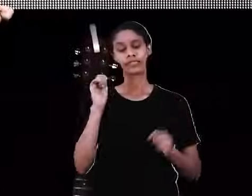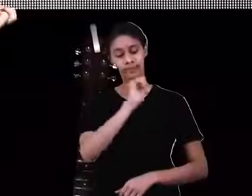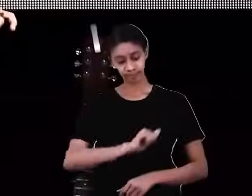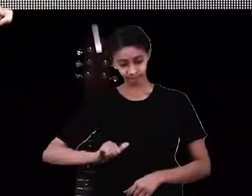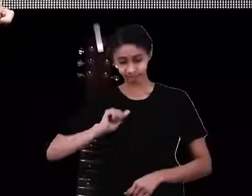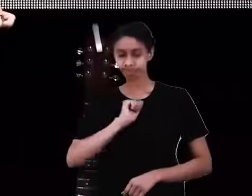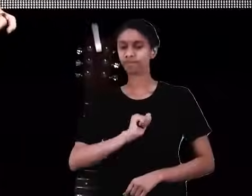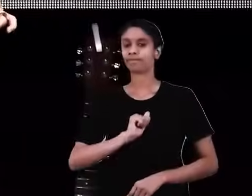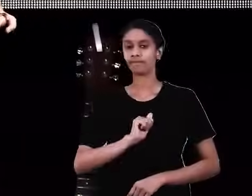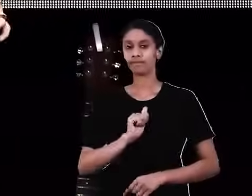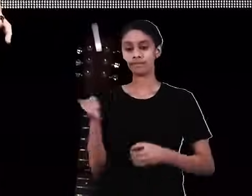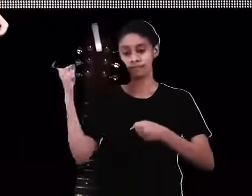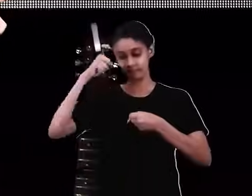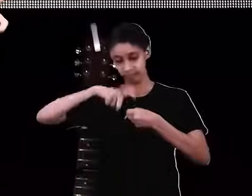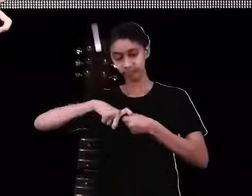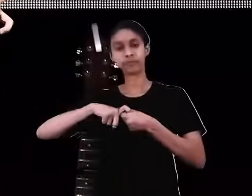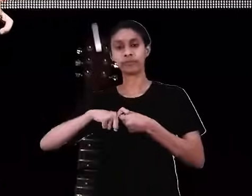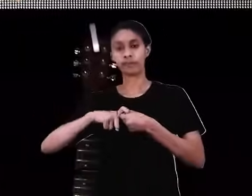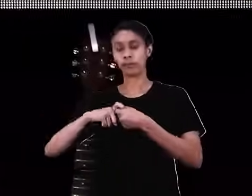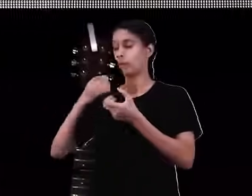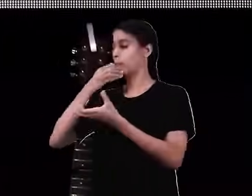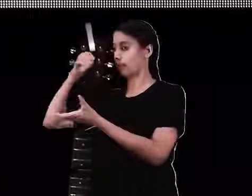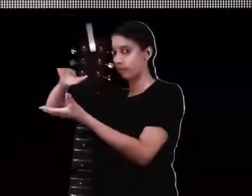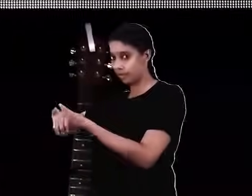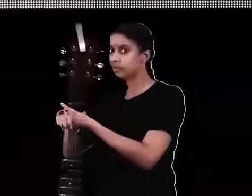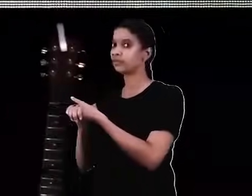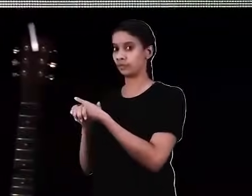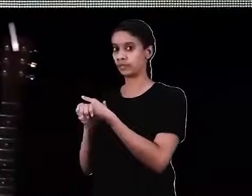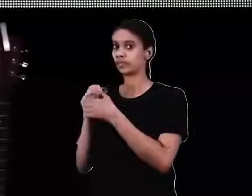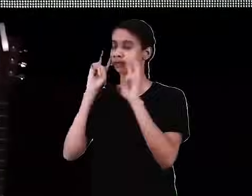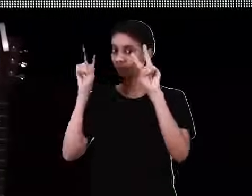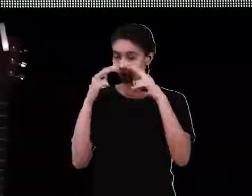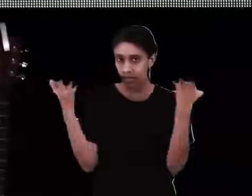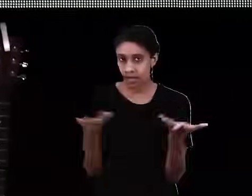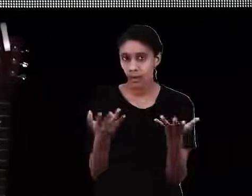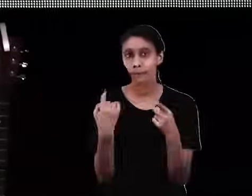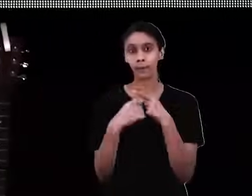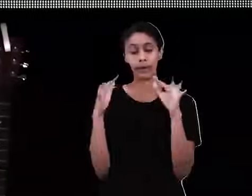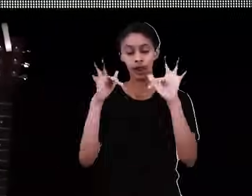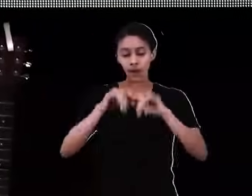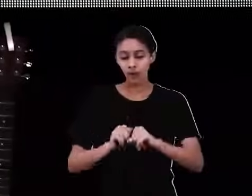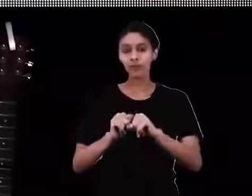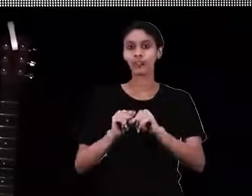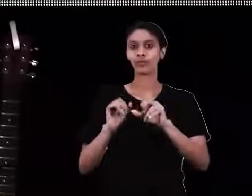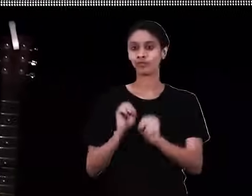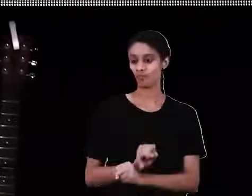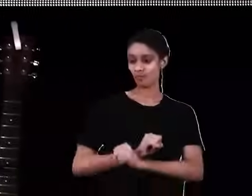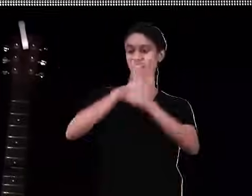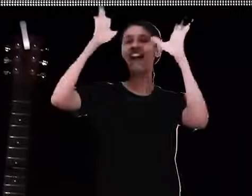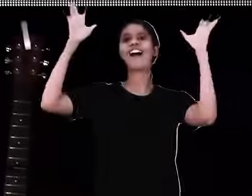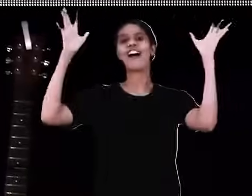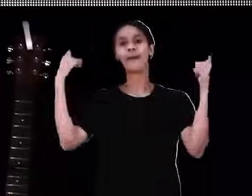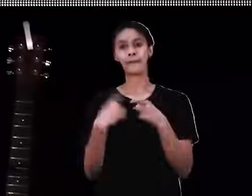Abigail voltou para Nabal. Agora, olha para mim. Porque agora é o fim apoteótico. Porque eu falo que